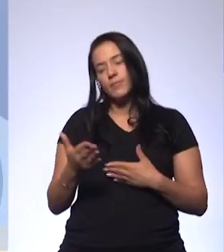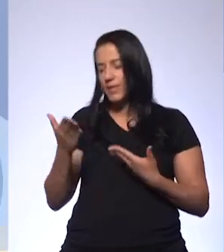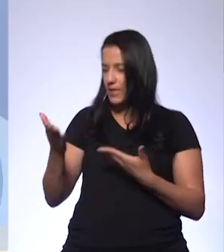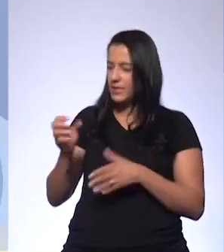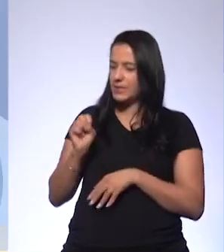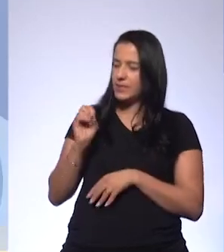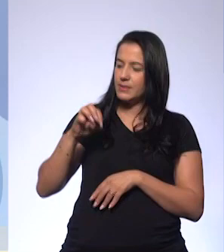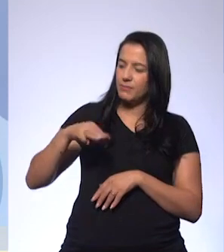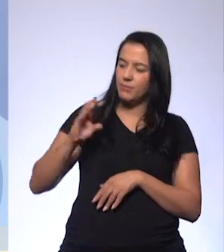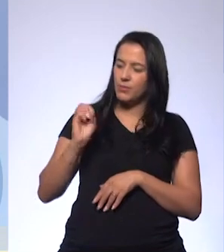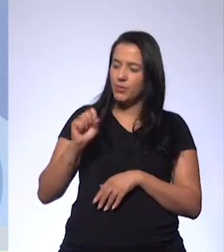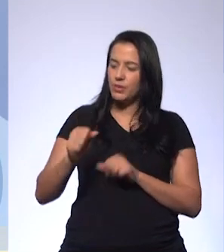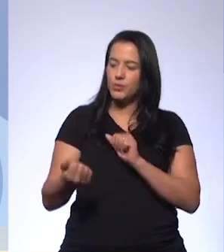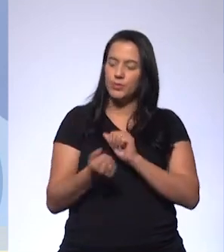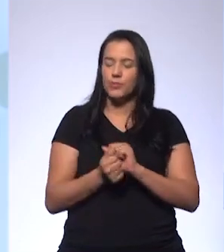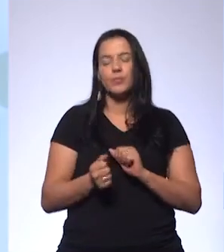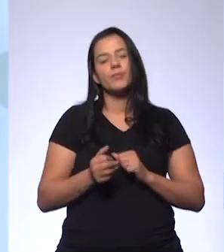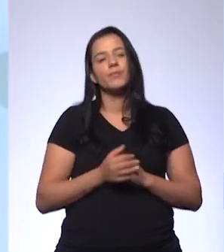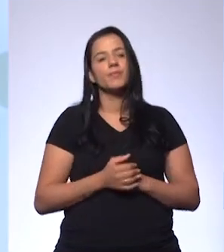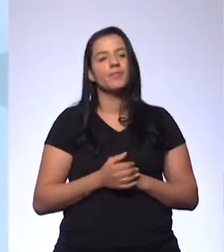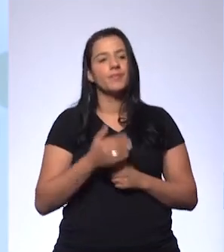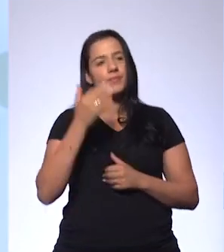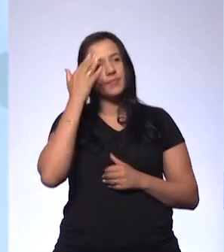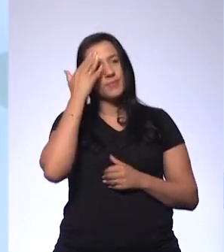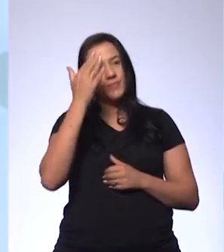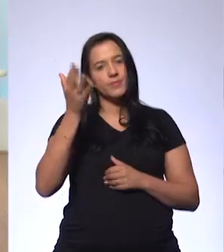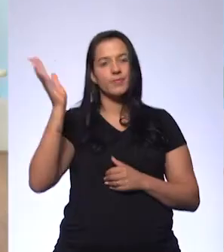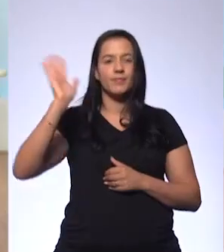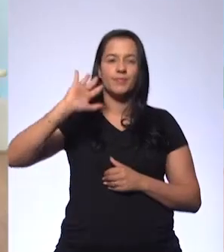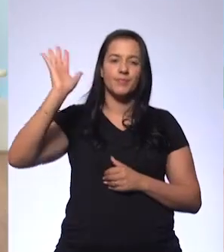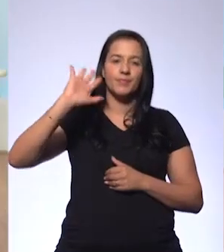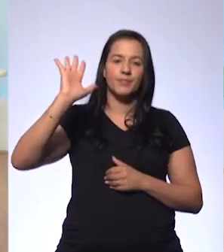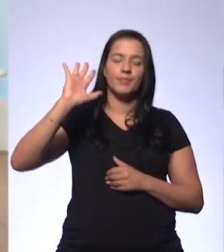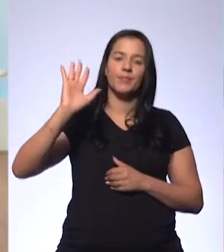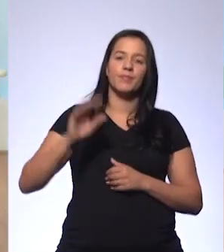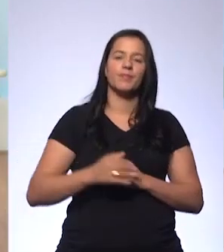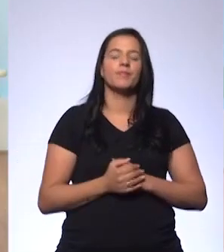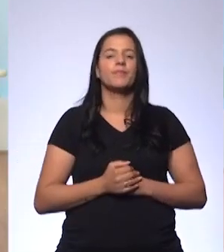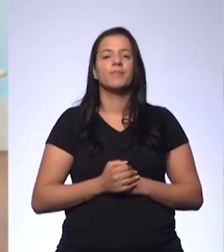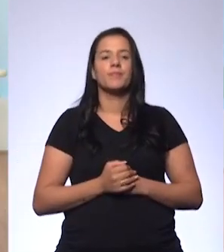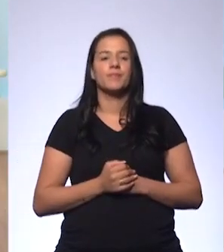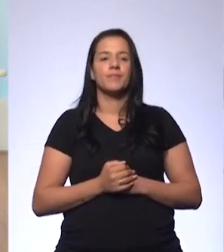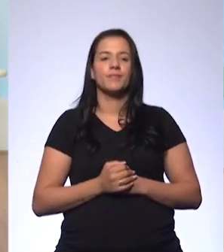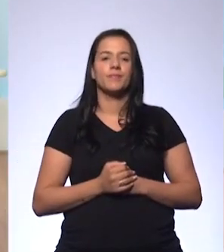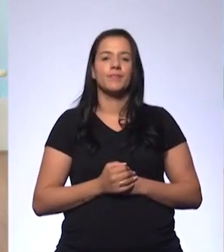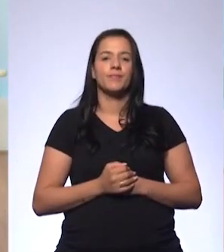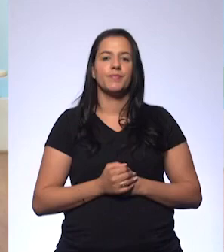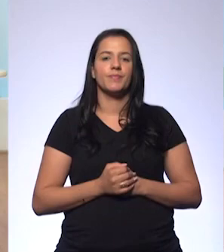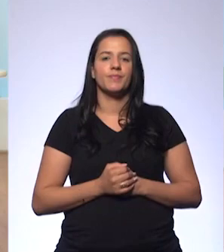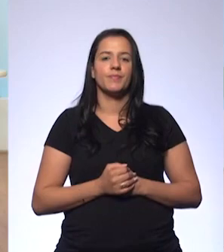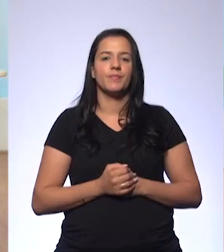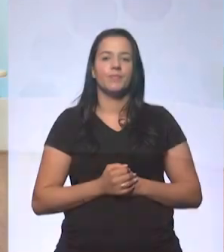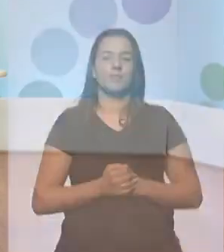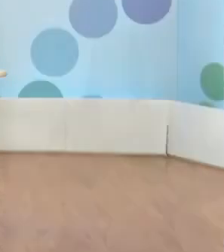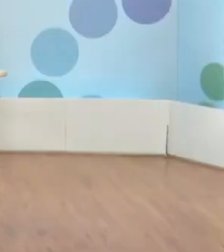Simone, pela aula Obrigada, de Dani. hoje. E Obrigada, até a pessoal. próxima. Um beijão para todo mundo. Tchau. Até mais.